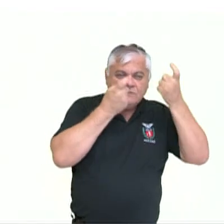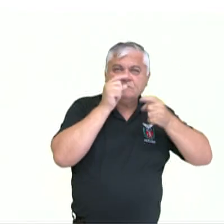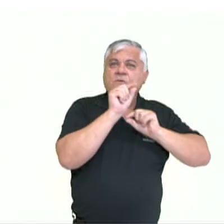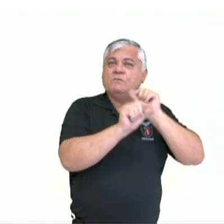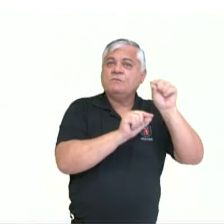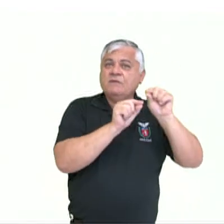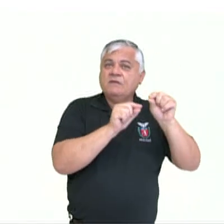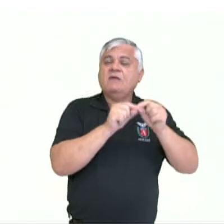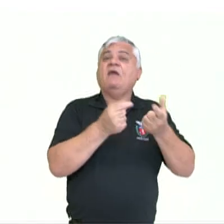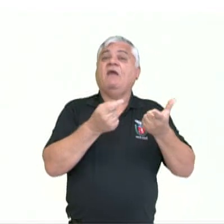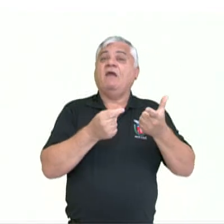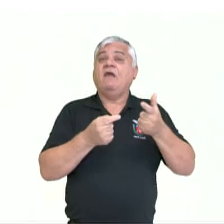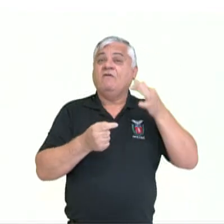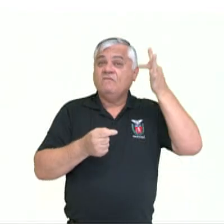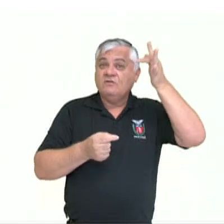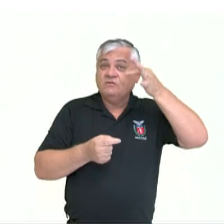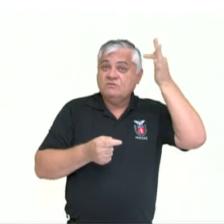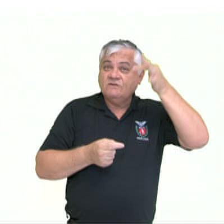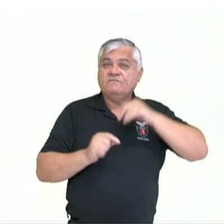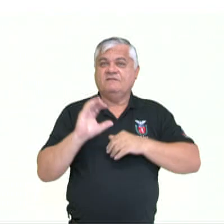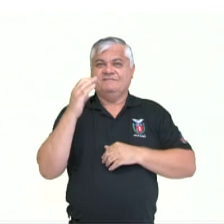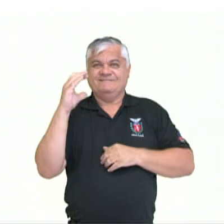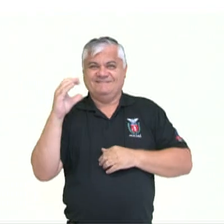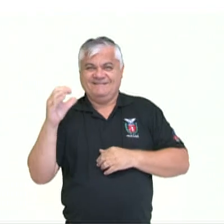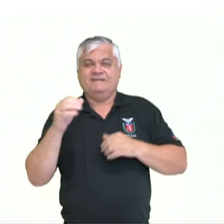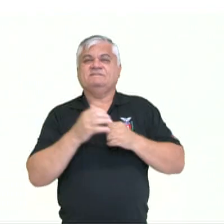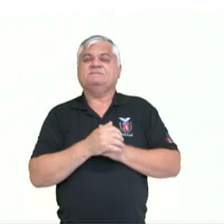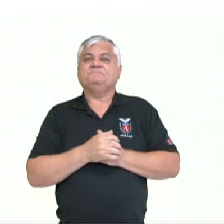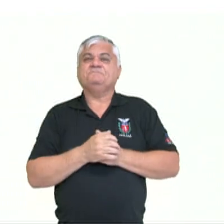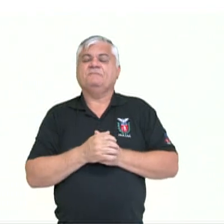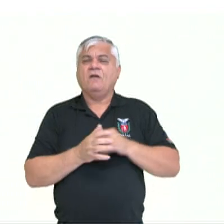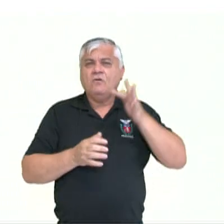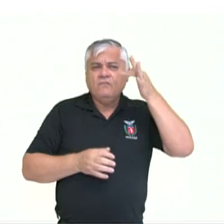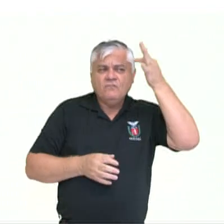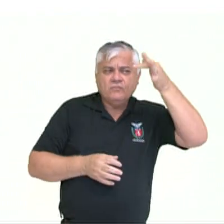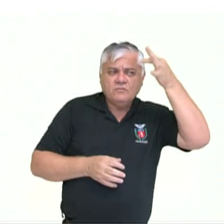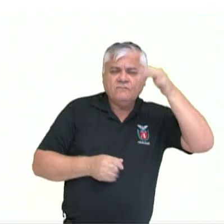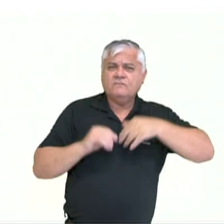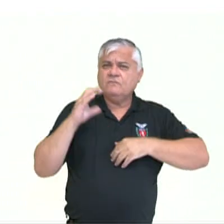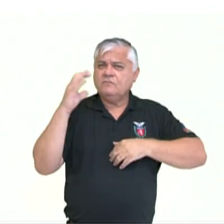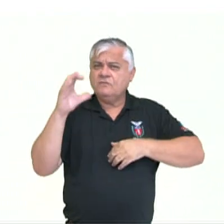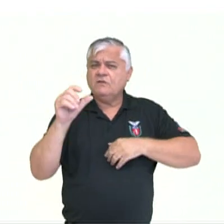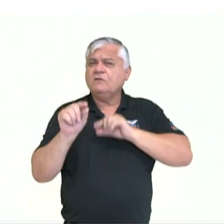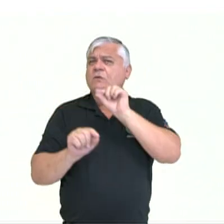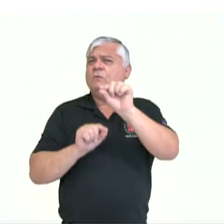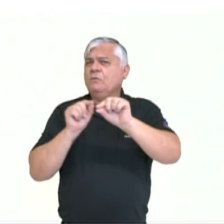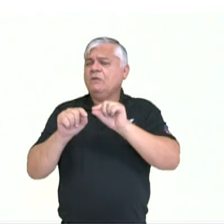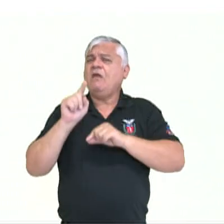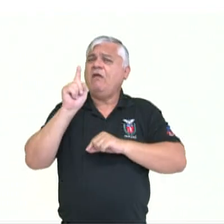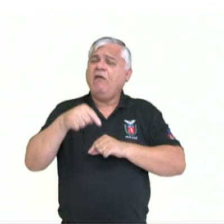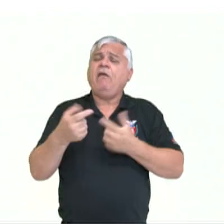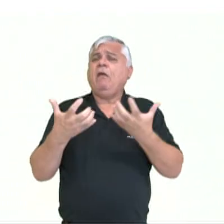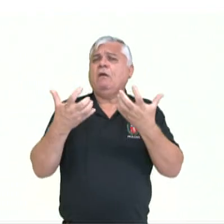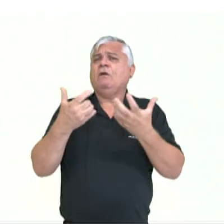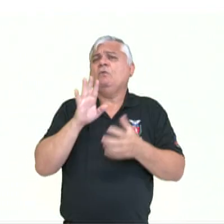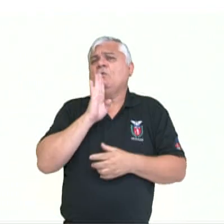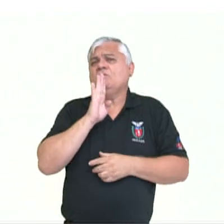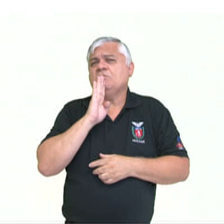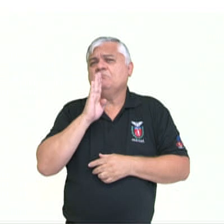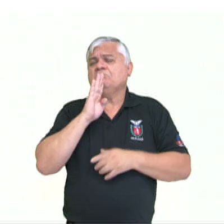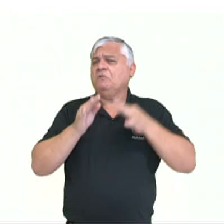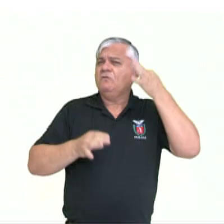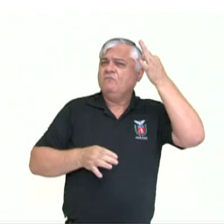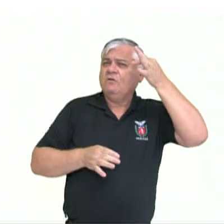que é a filosofia da ciência. A filosofia da ciência nada mais é do que um ramo do conhecimento filosófico que reflete